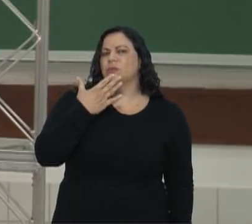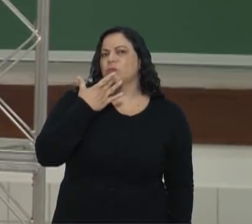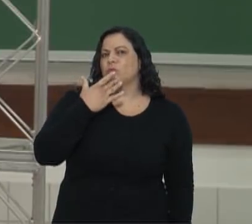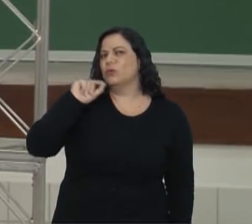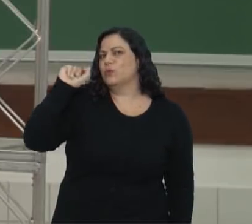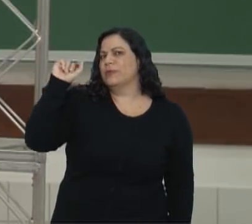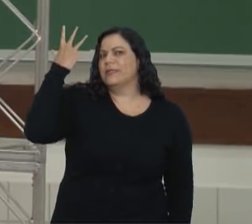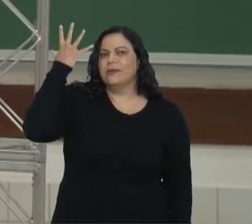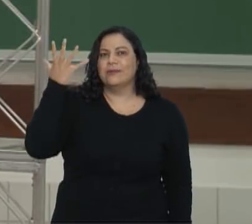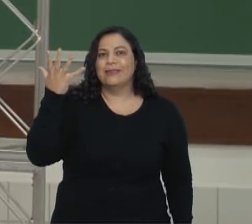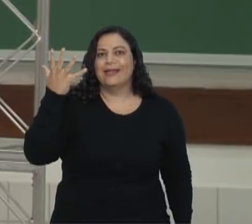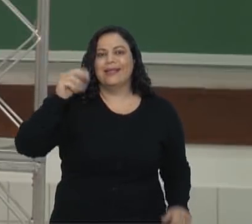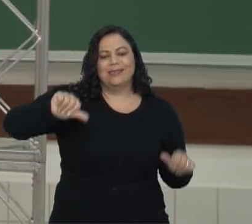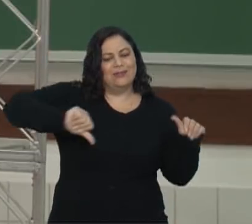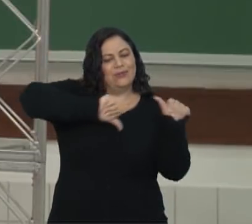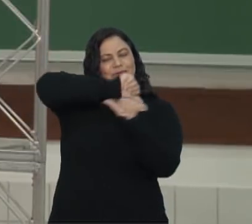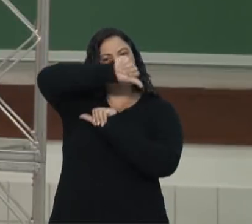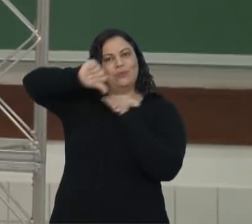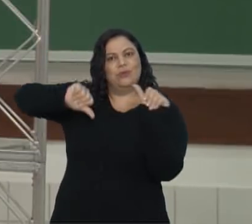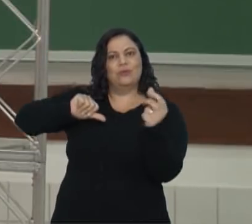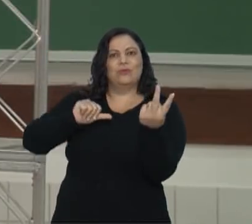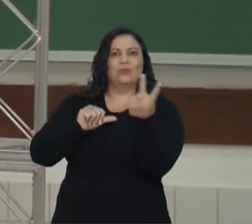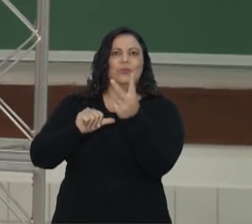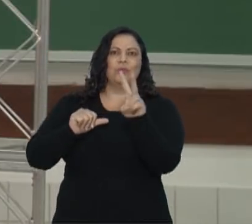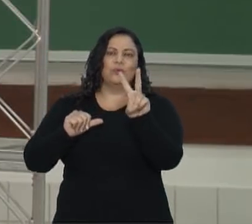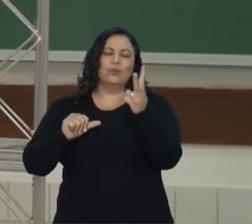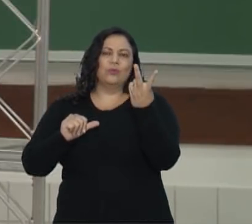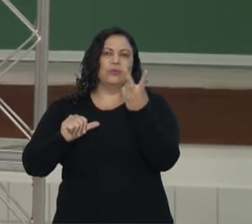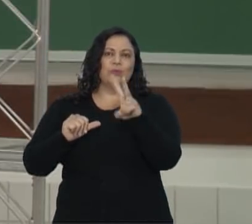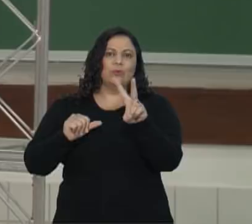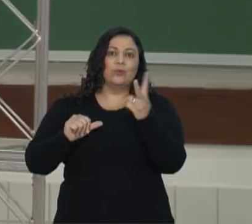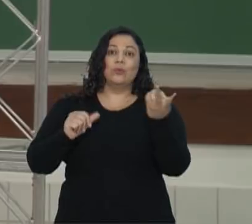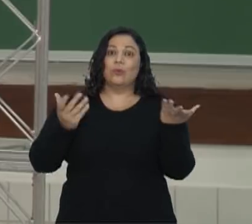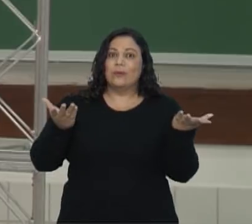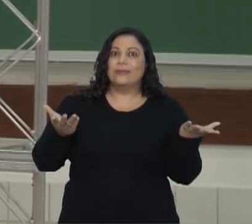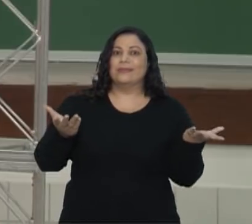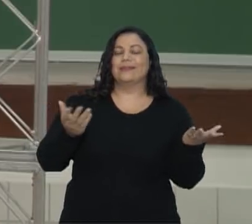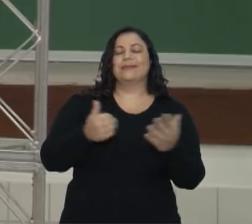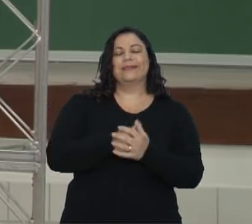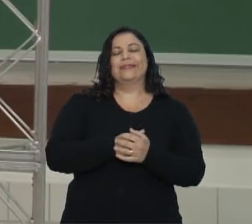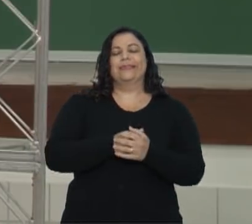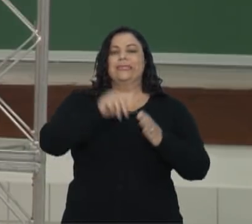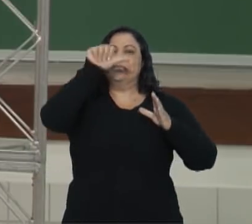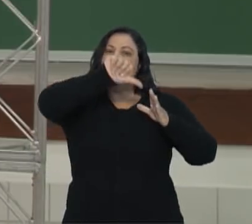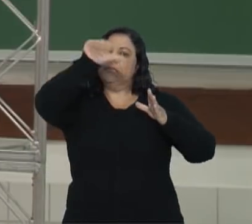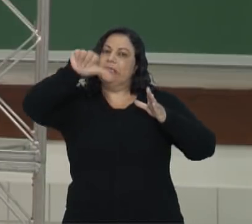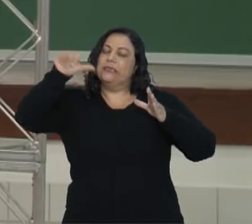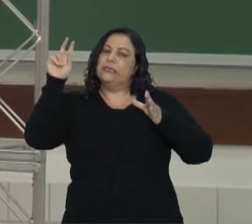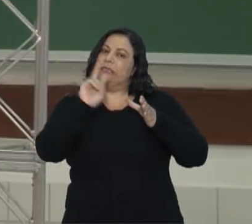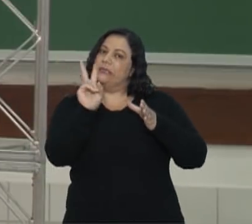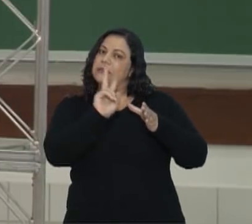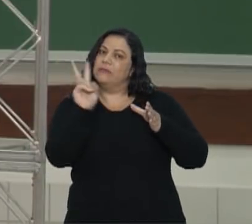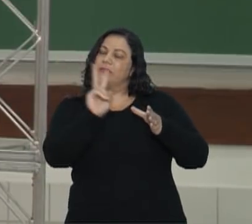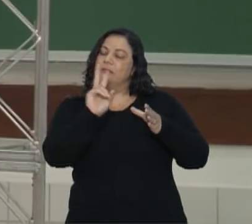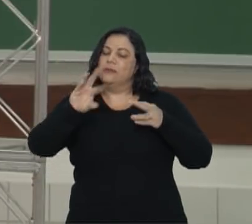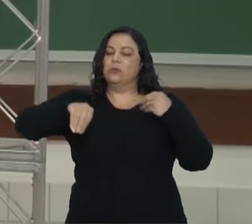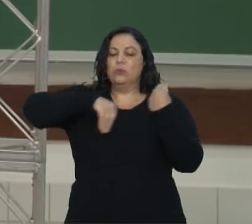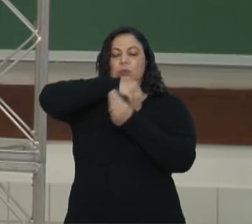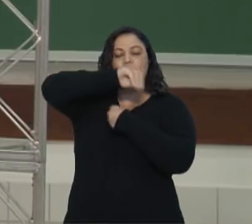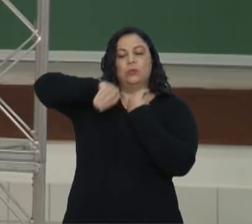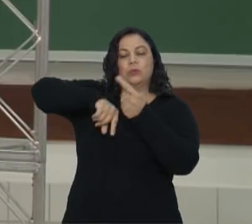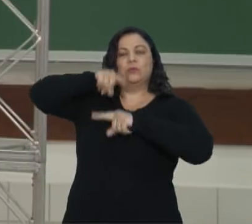eu misturo dois reagentes, bicarbonato e vinagre, e eu vou ter um